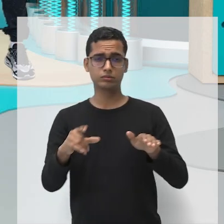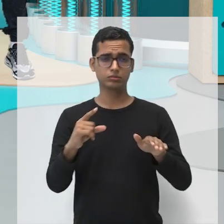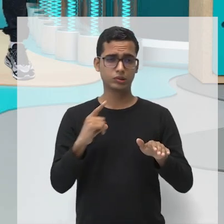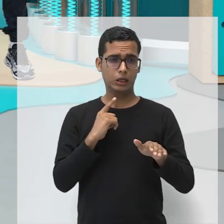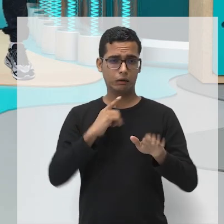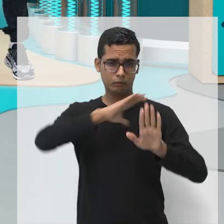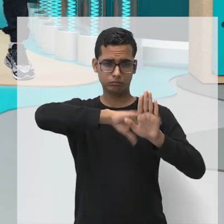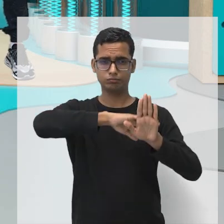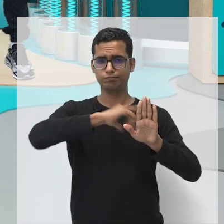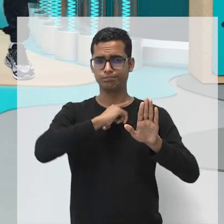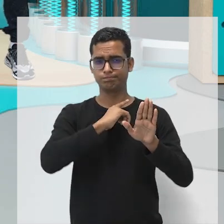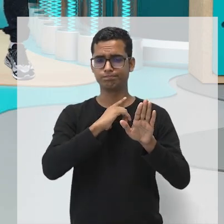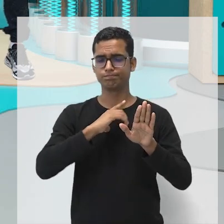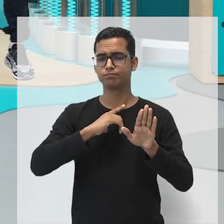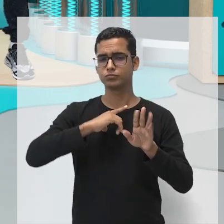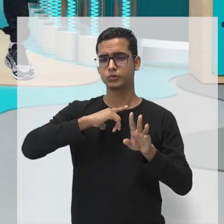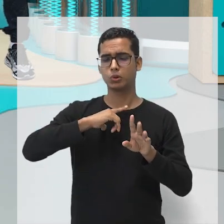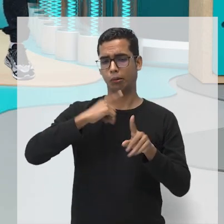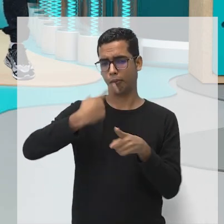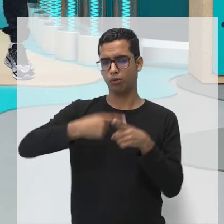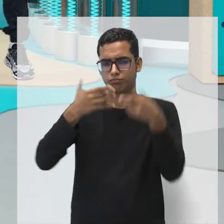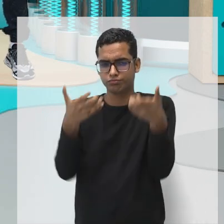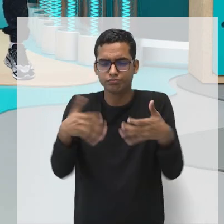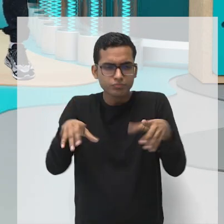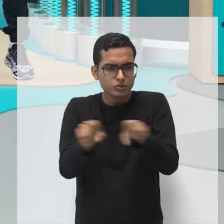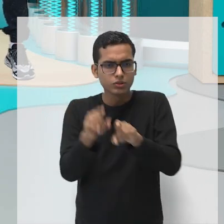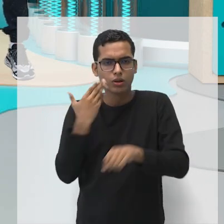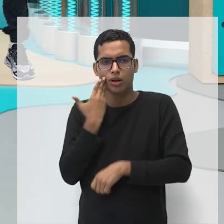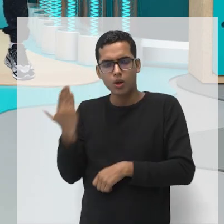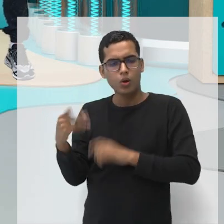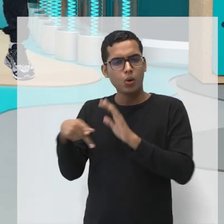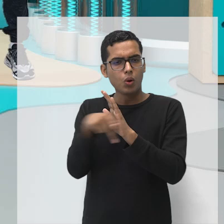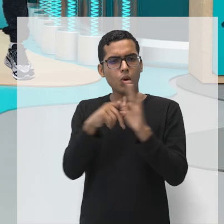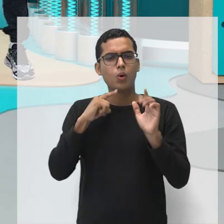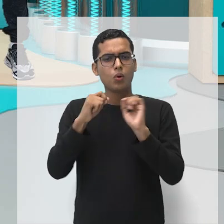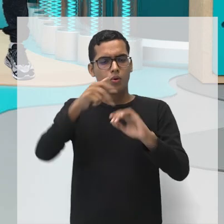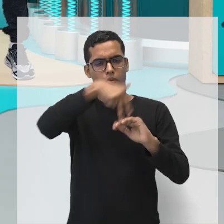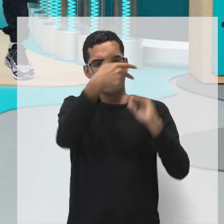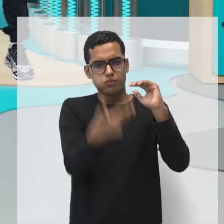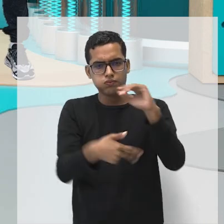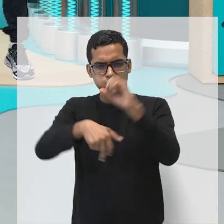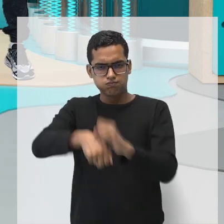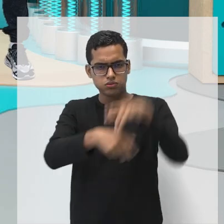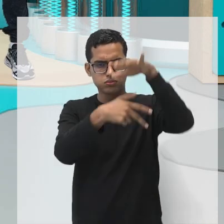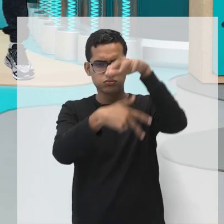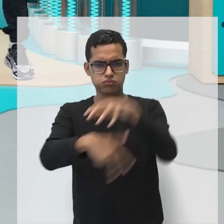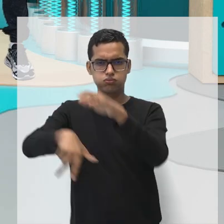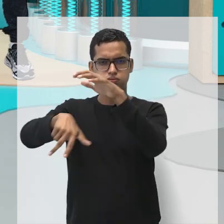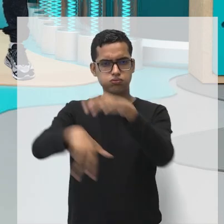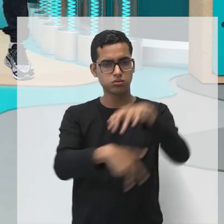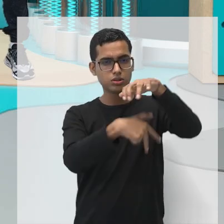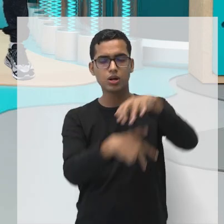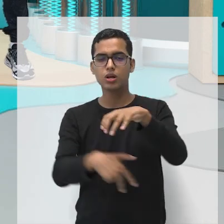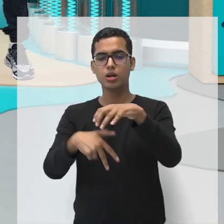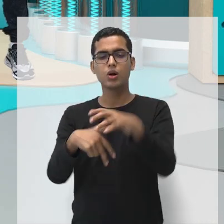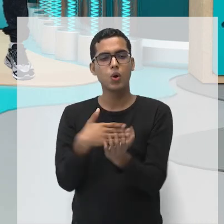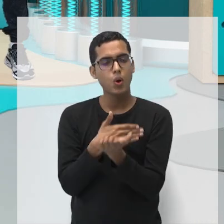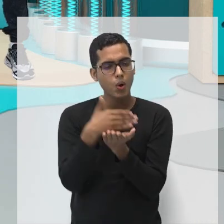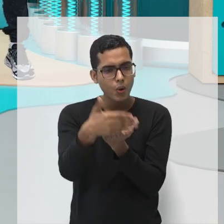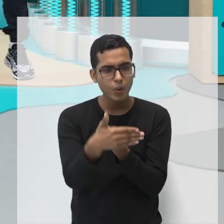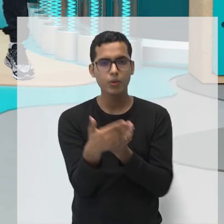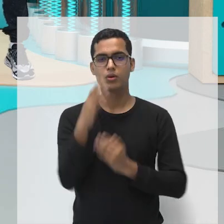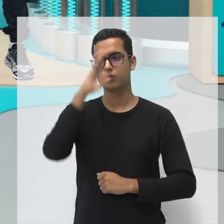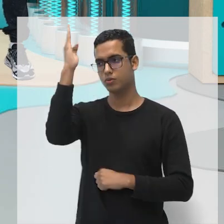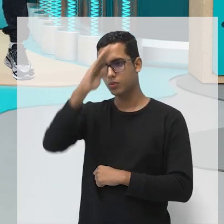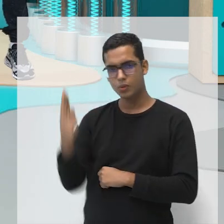cartelas. O base jump, ele tem aí alguns registros, né, dos primeiros saltos em solo brasileiro,